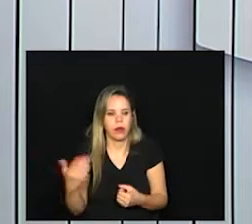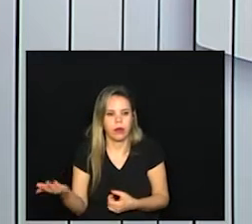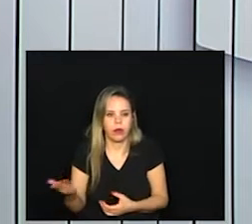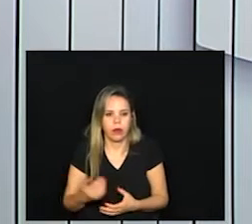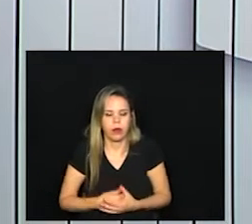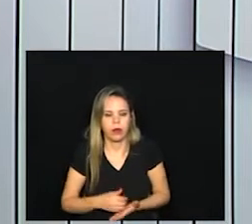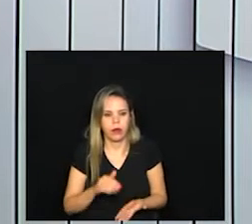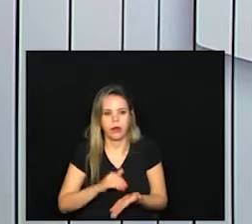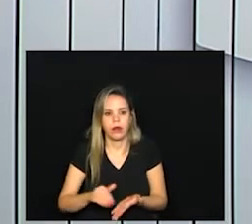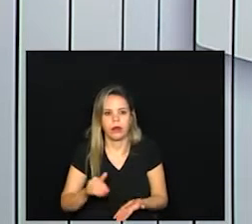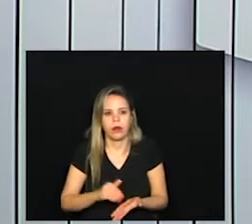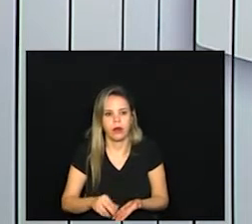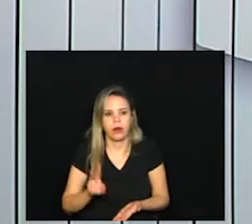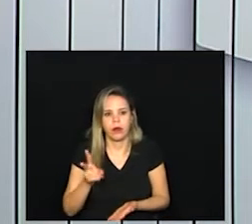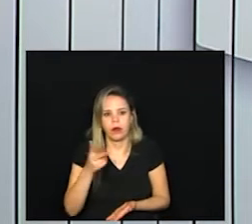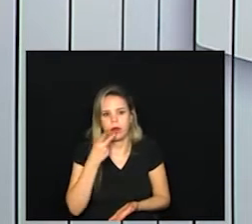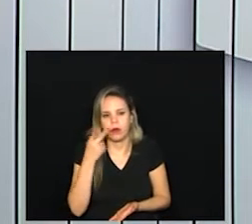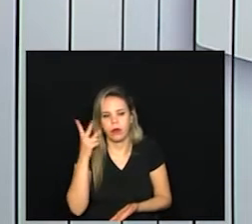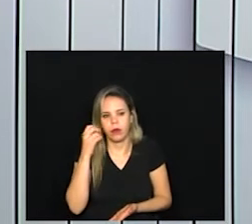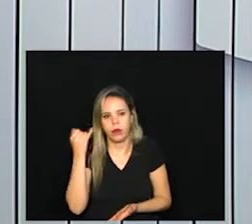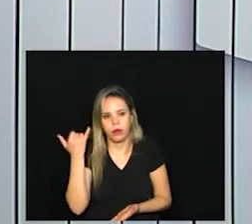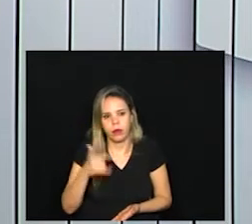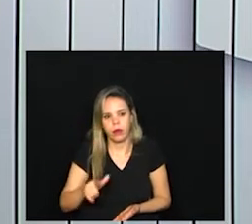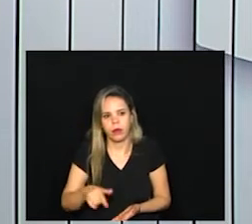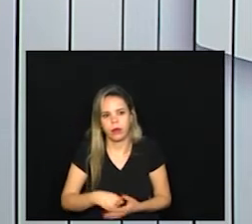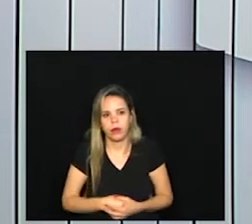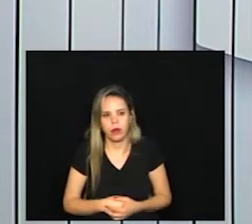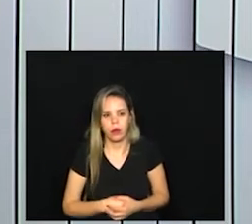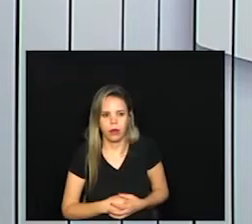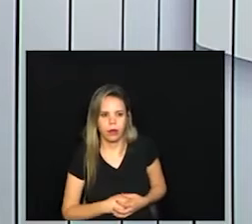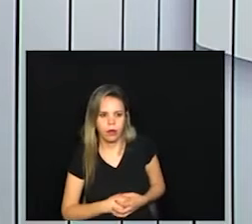restabelecido. Secretária, você está me ouvindo novamente?